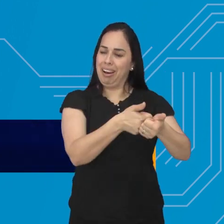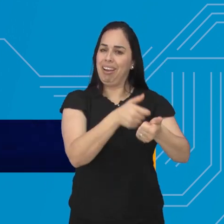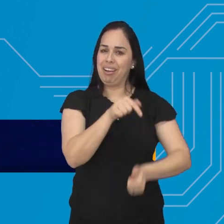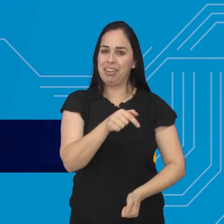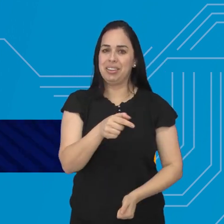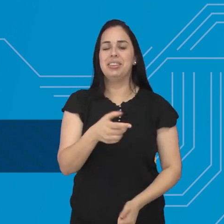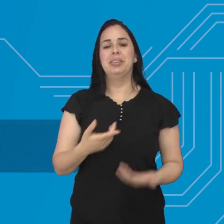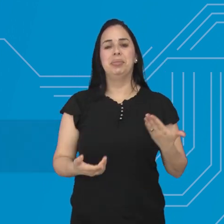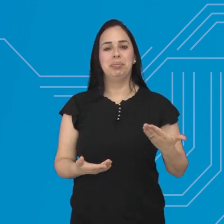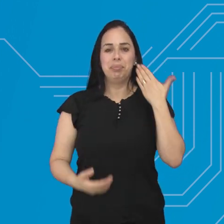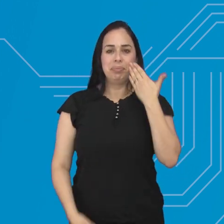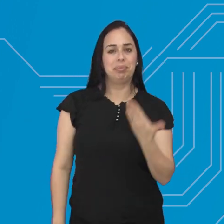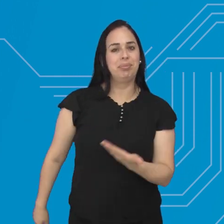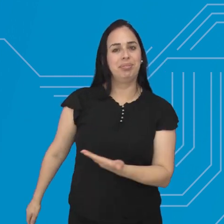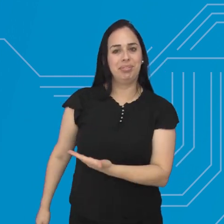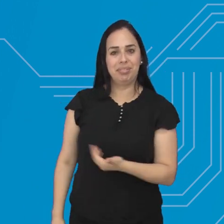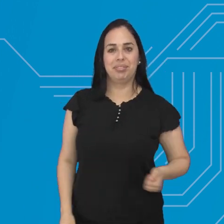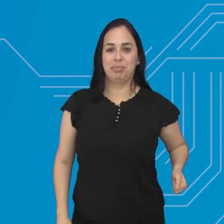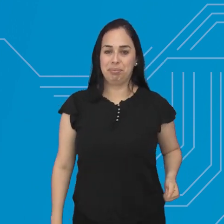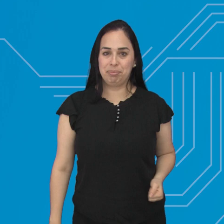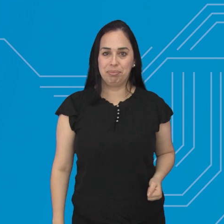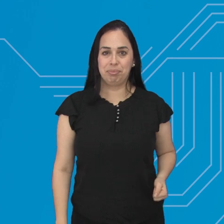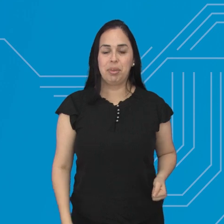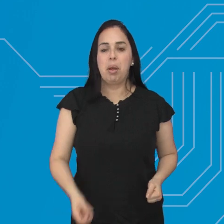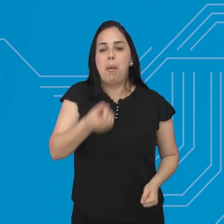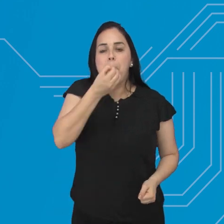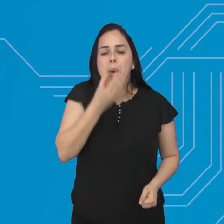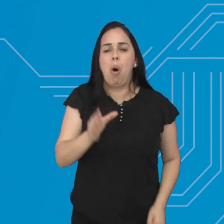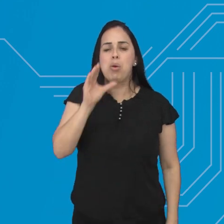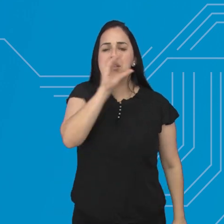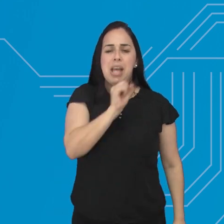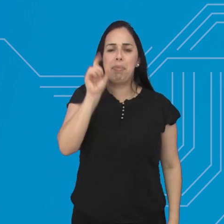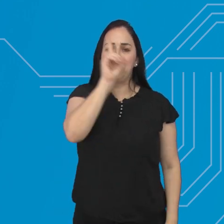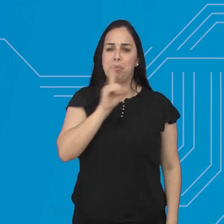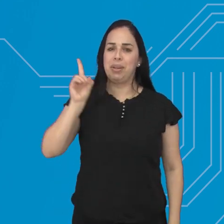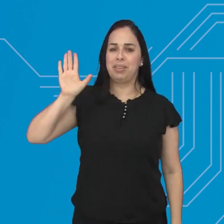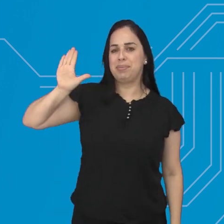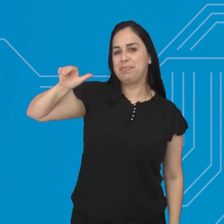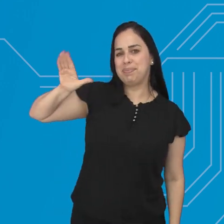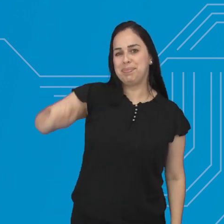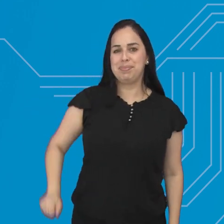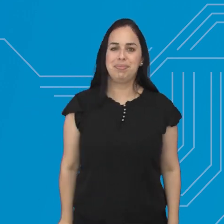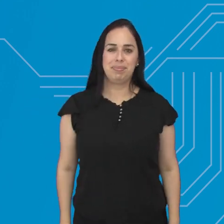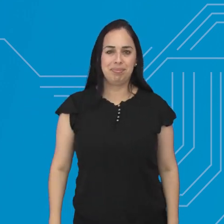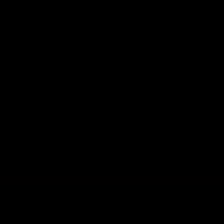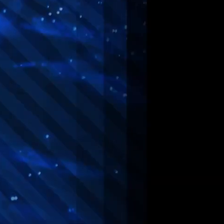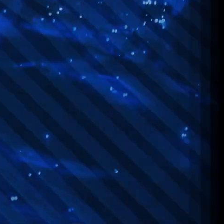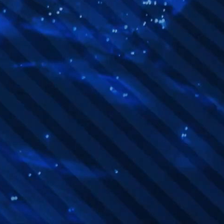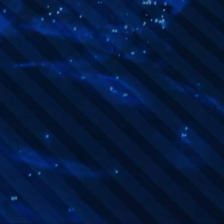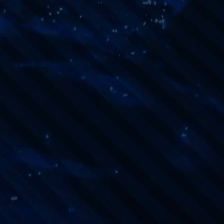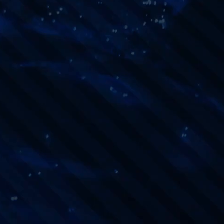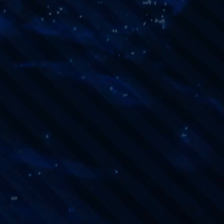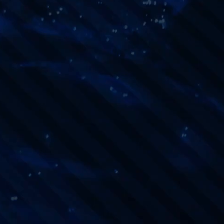gente lá, @TV Câmara SJC. Um bom fim de semana para você e até mais!